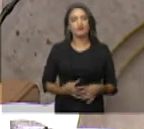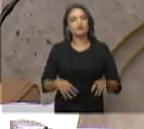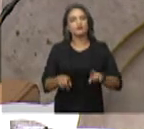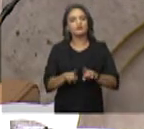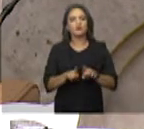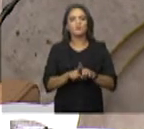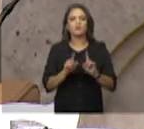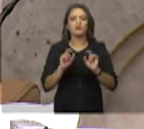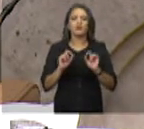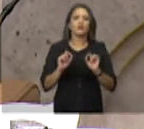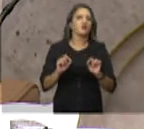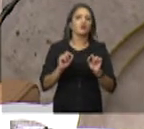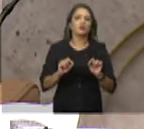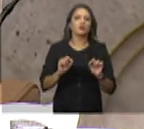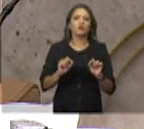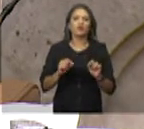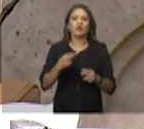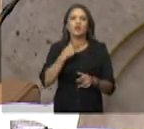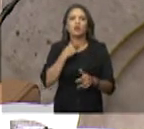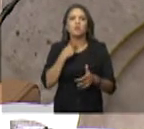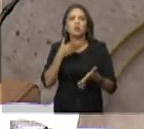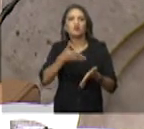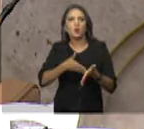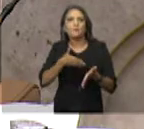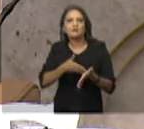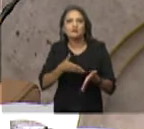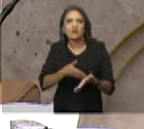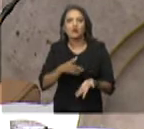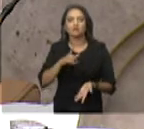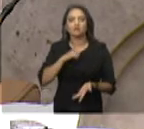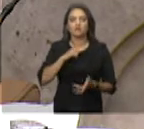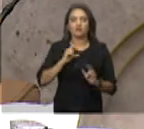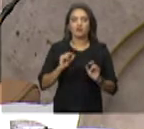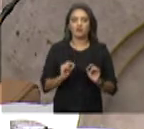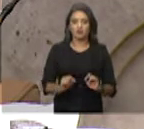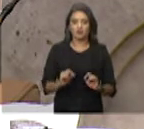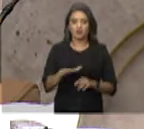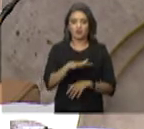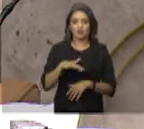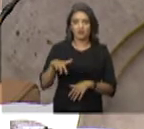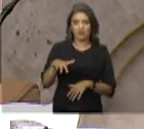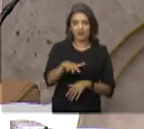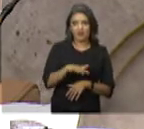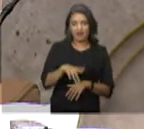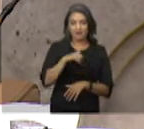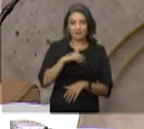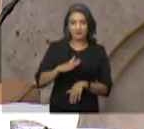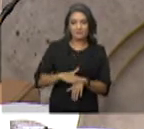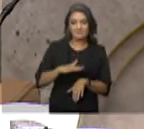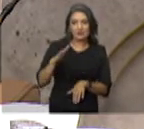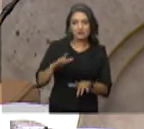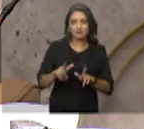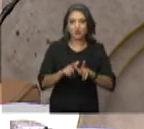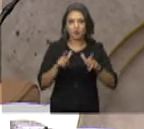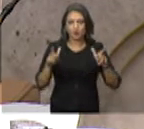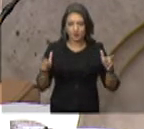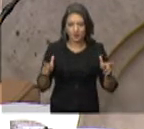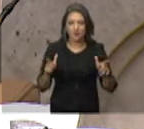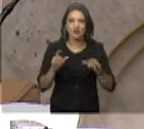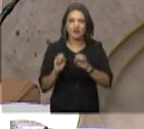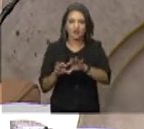juízo que se estabeleçam obstáculos a construção de um ambiente de amplitude da educação